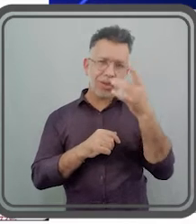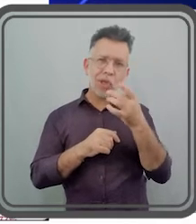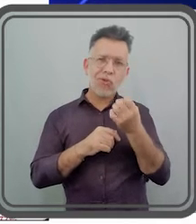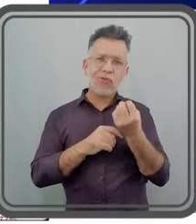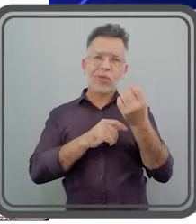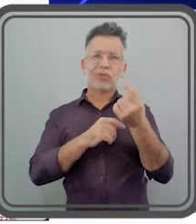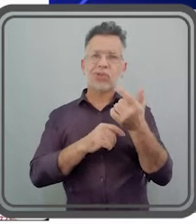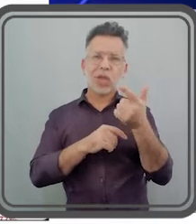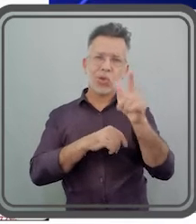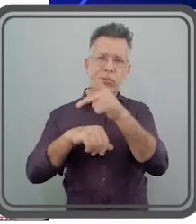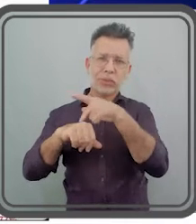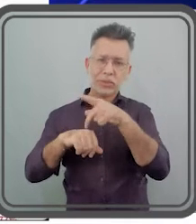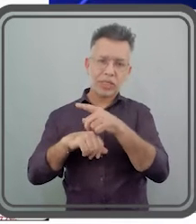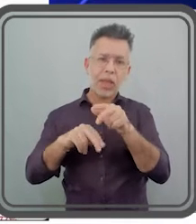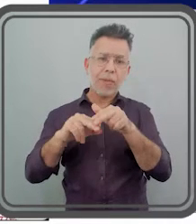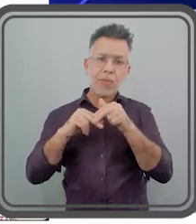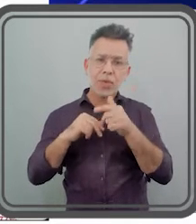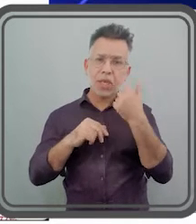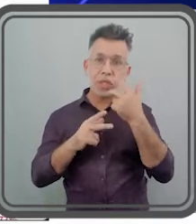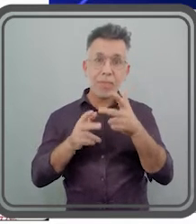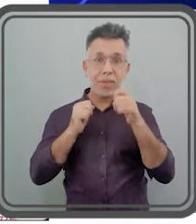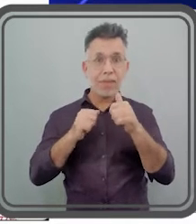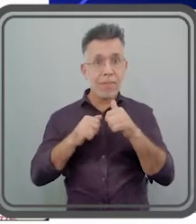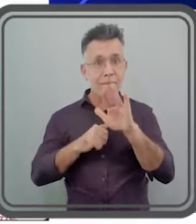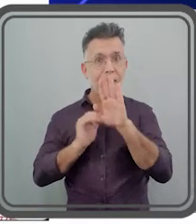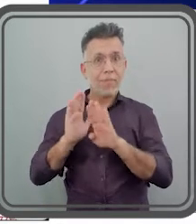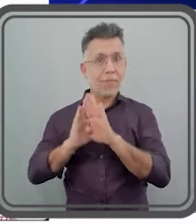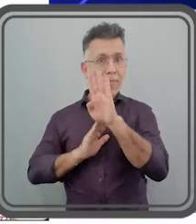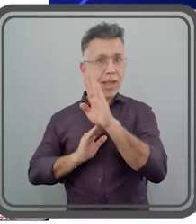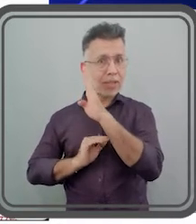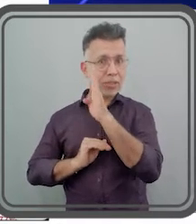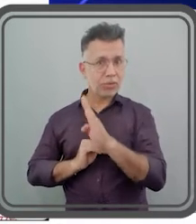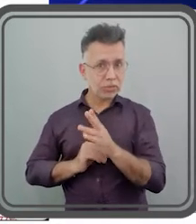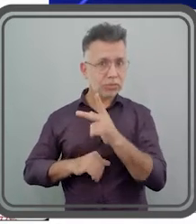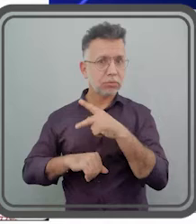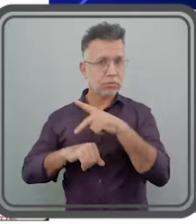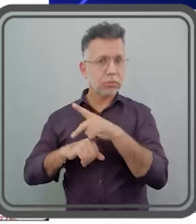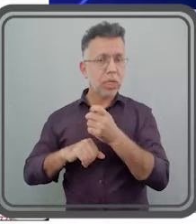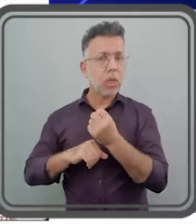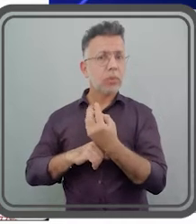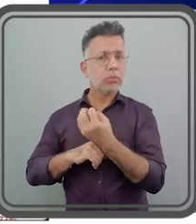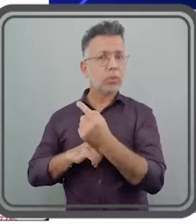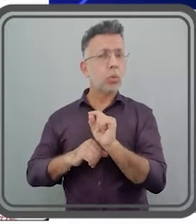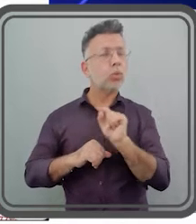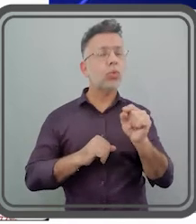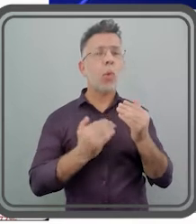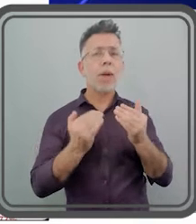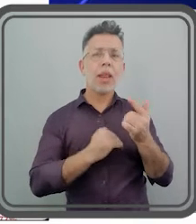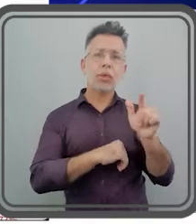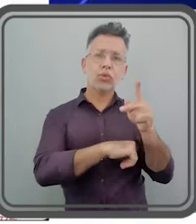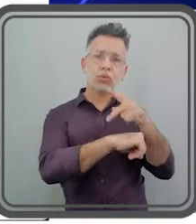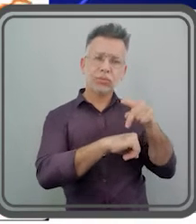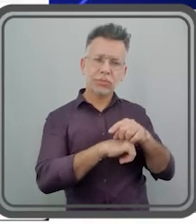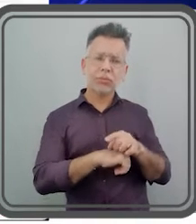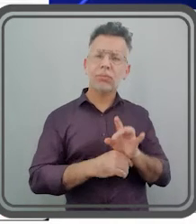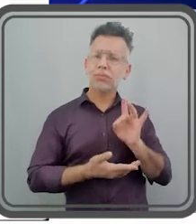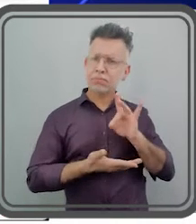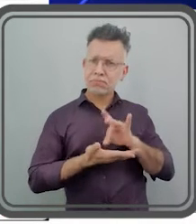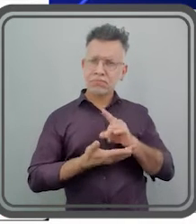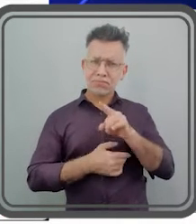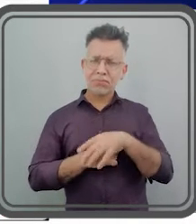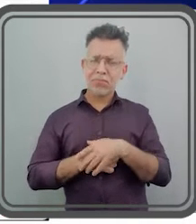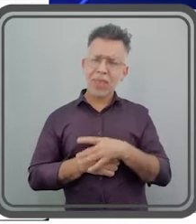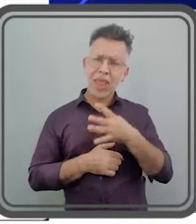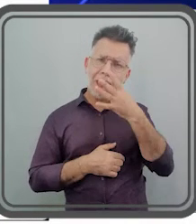internacionalmente então por isso em nota muito mais ético viajando seu próprio internacional a nossa realmente e